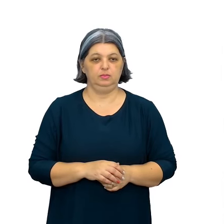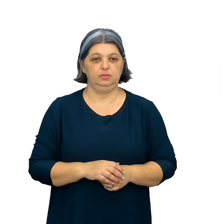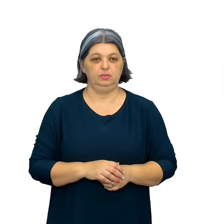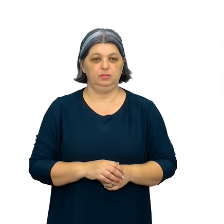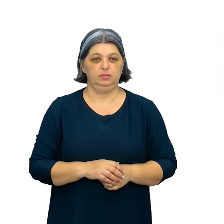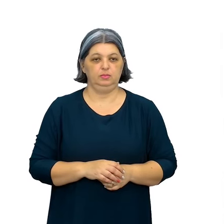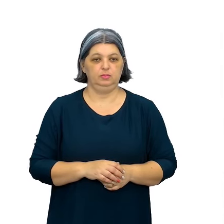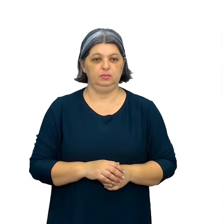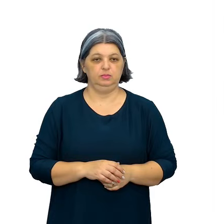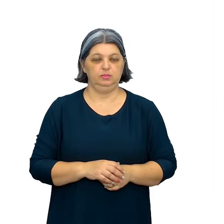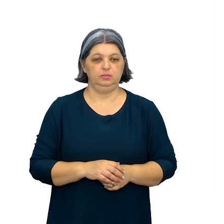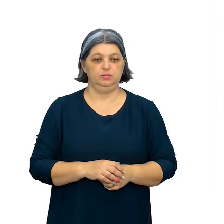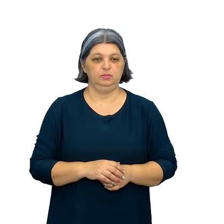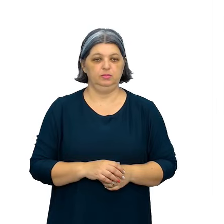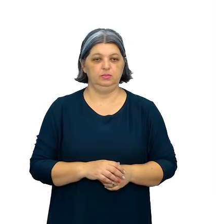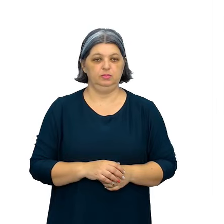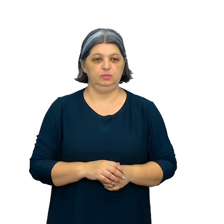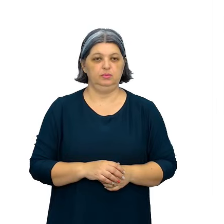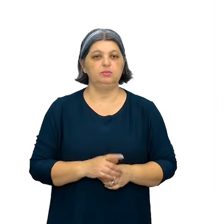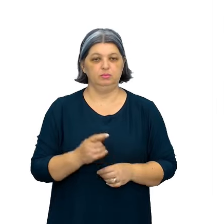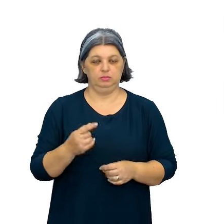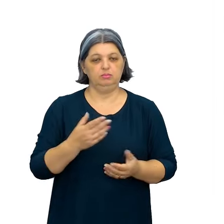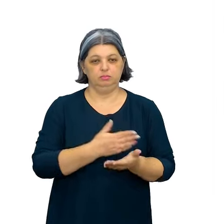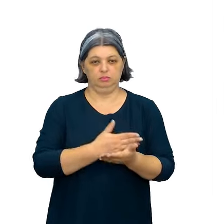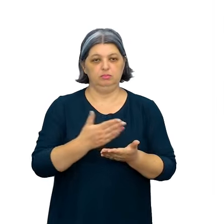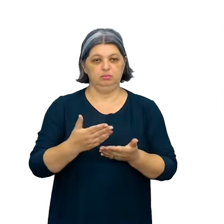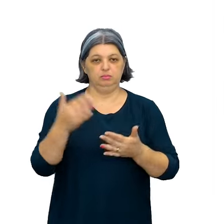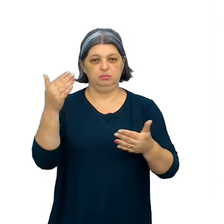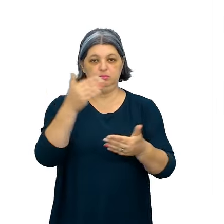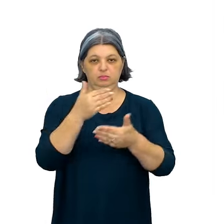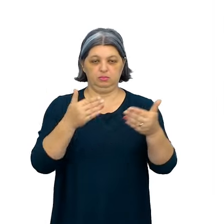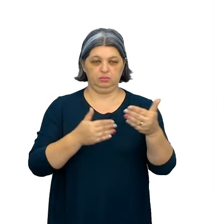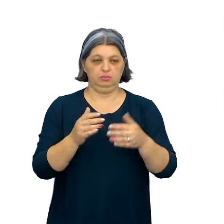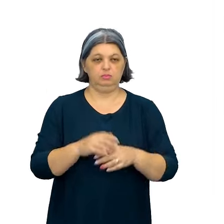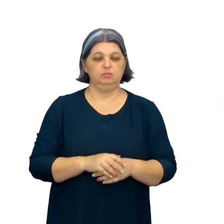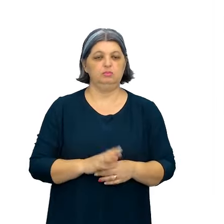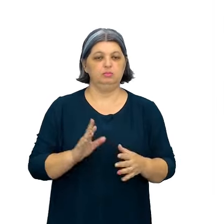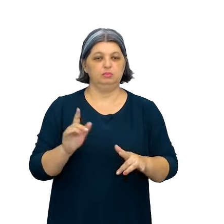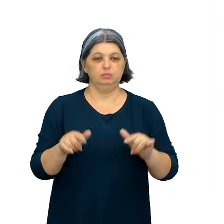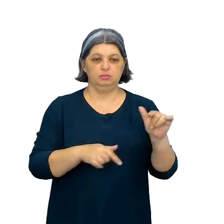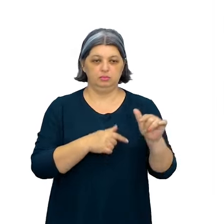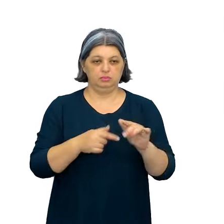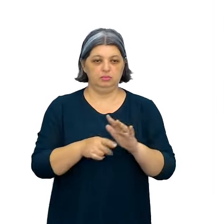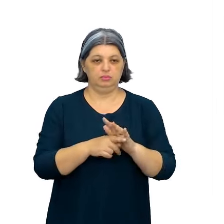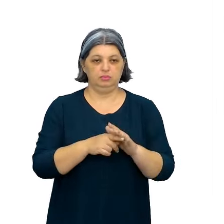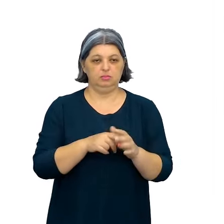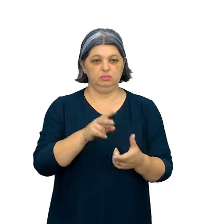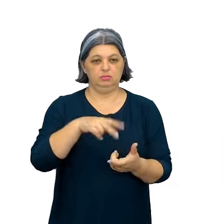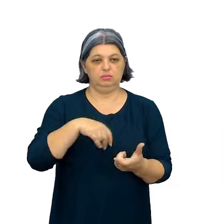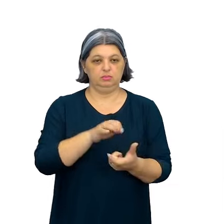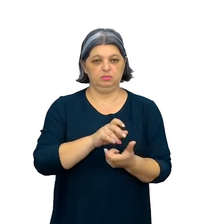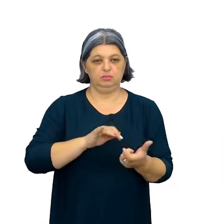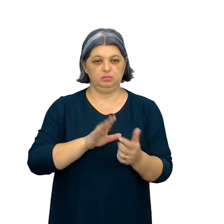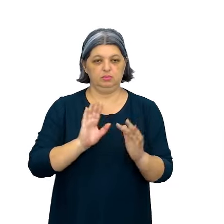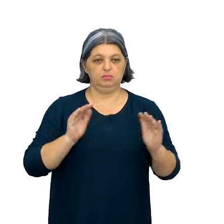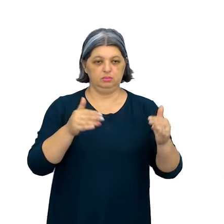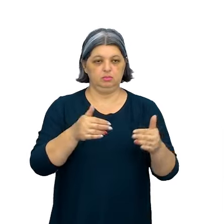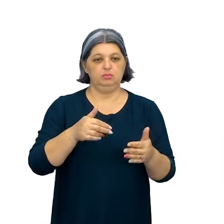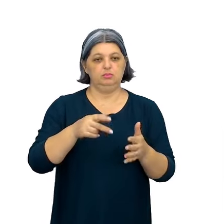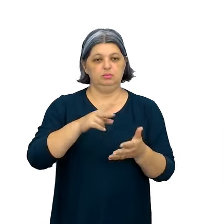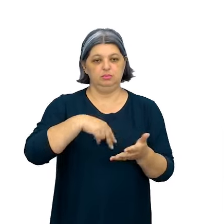Essa é nossa página de entrada, né? Como eu disse, nós vamos trabalhar com leitura e letramento com foco nos níveis de leitura e